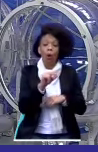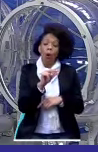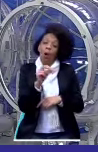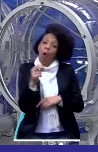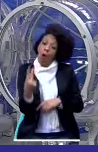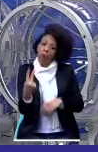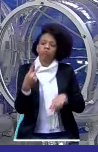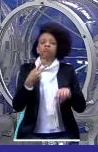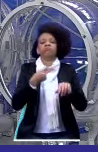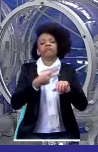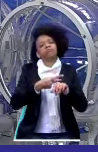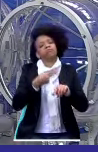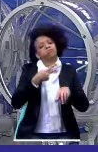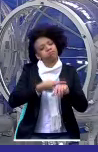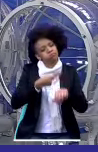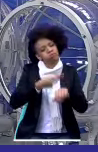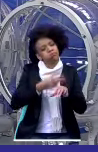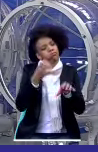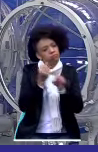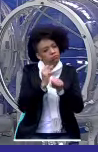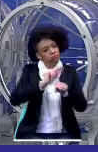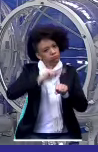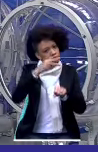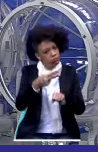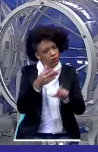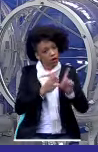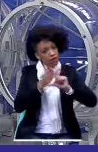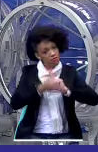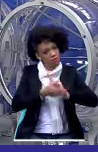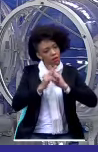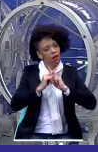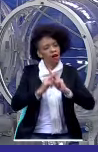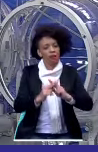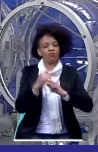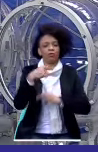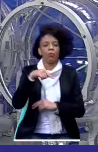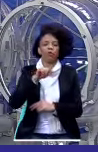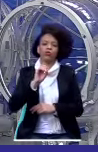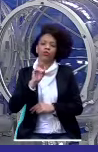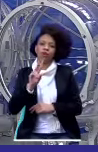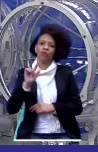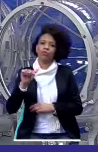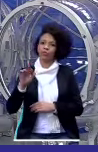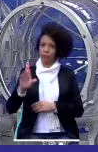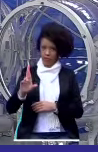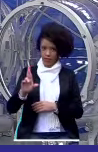vencedoras, se o prêmio está acumulado, acessando a página da Caixa na internet. loterias.caixa.gov.br